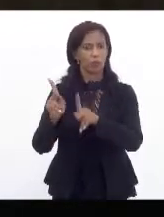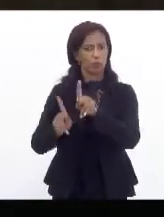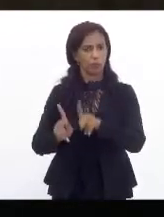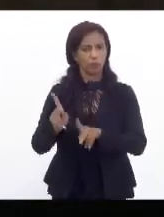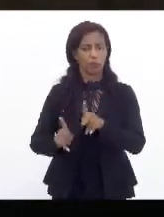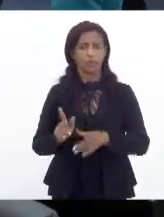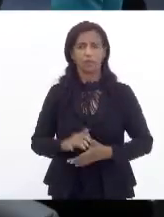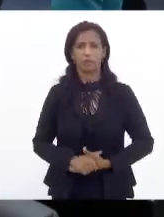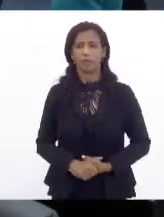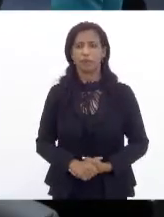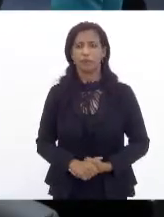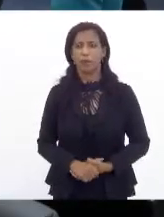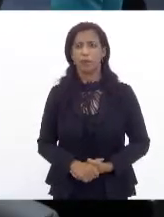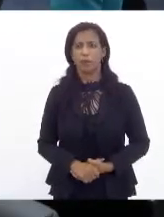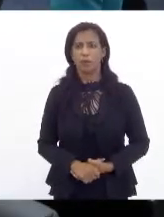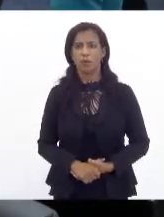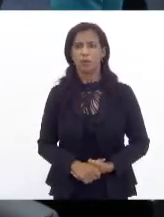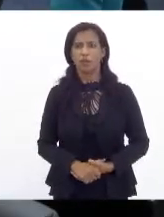população.